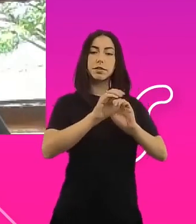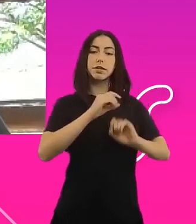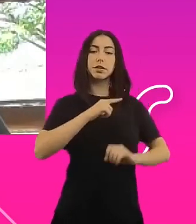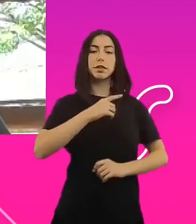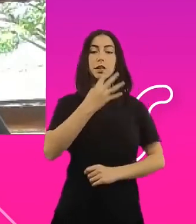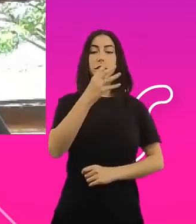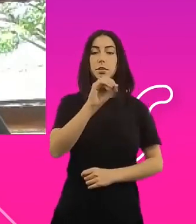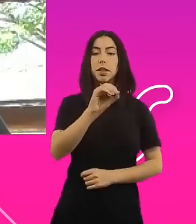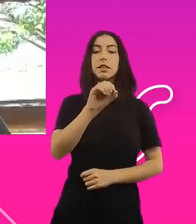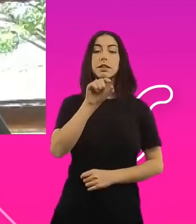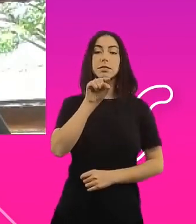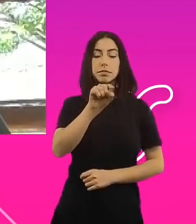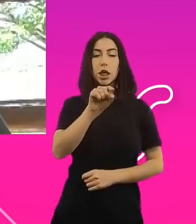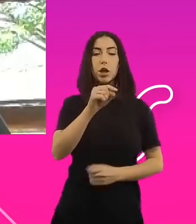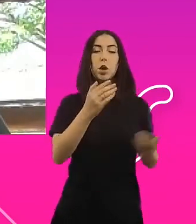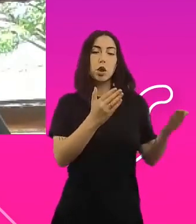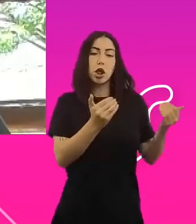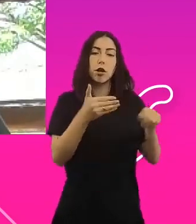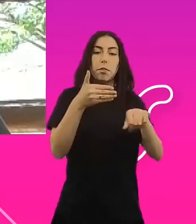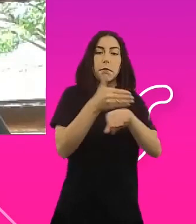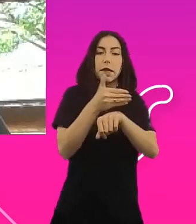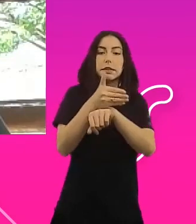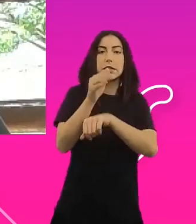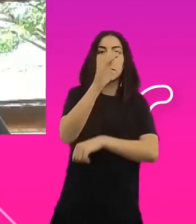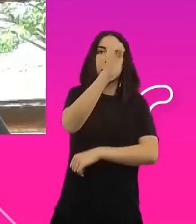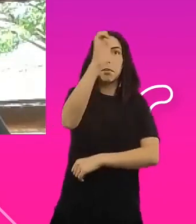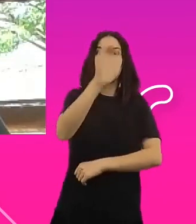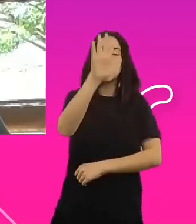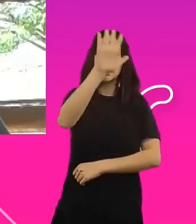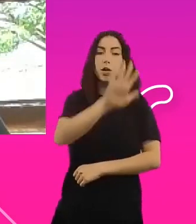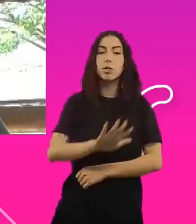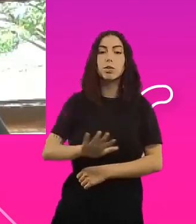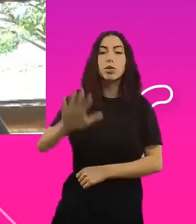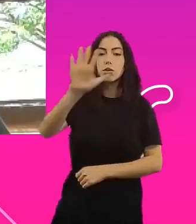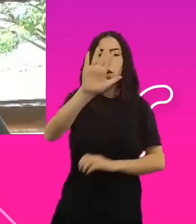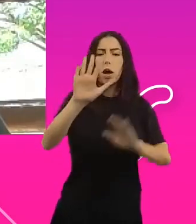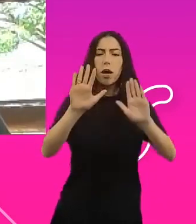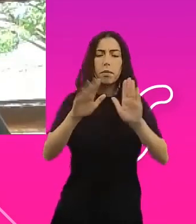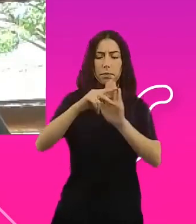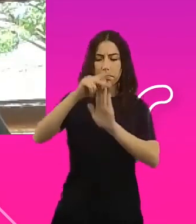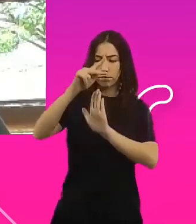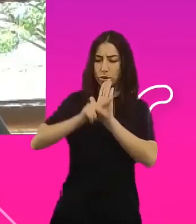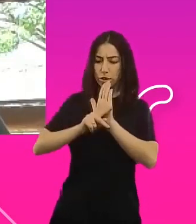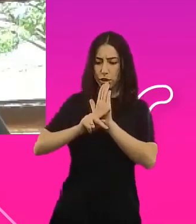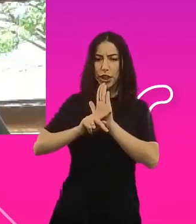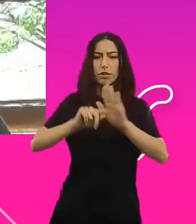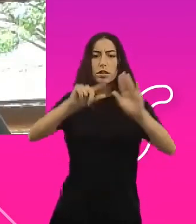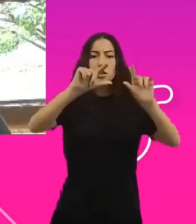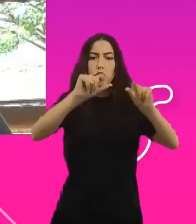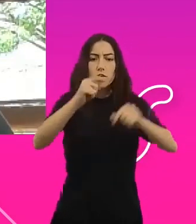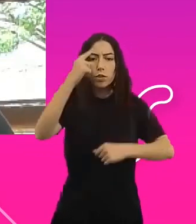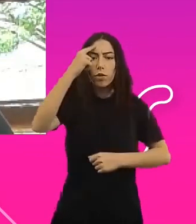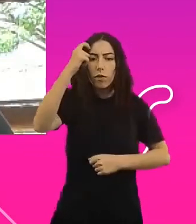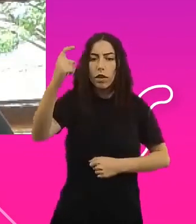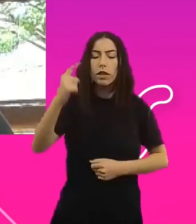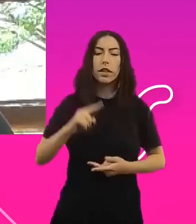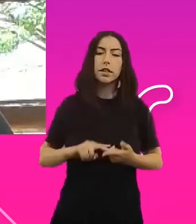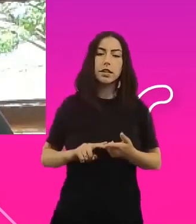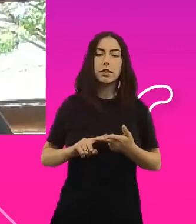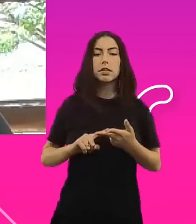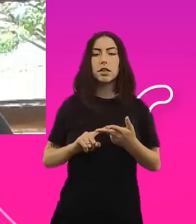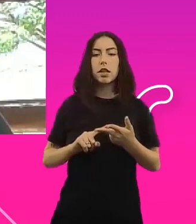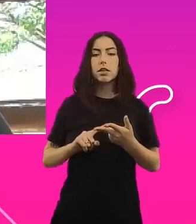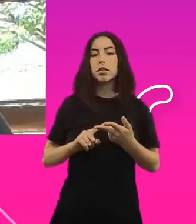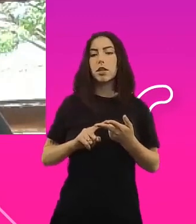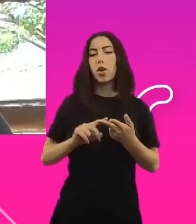todo, mas o quanto que aquele projeto realmente diminuiu a violência, o quanto que eu fiz com que ele